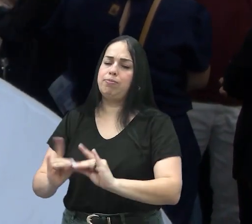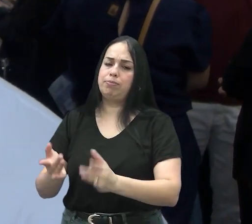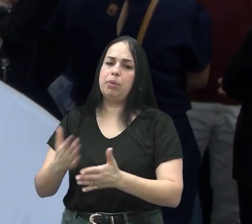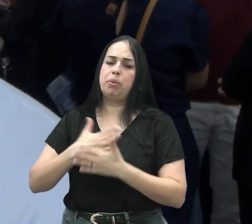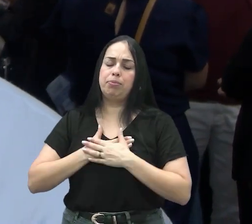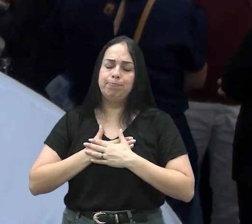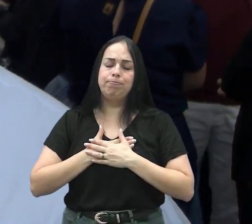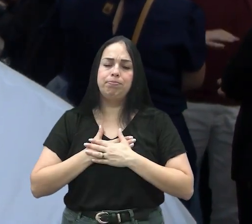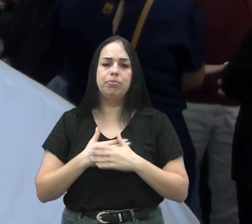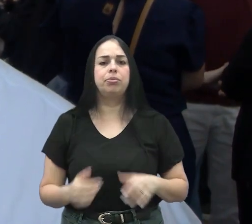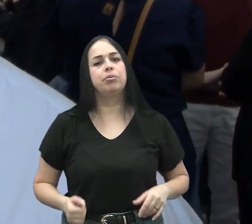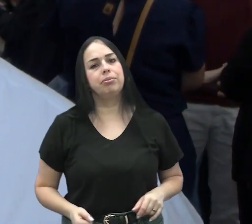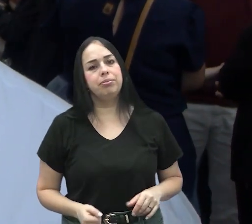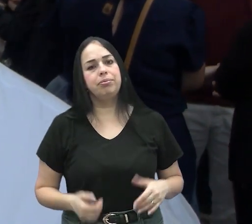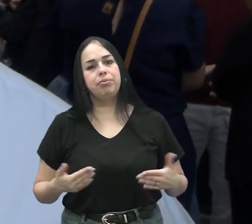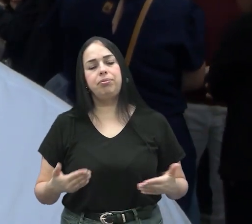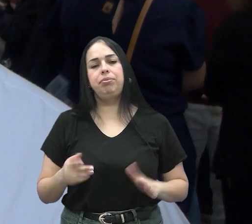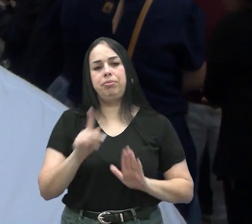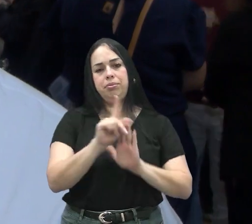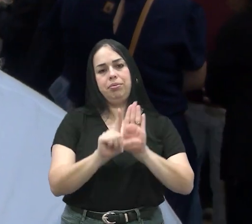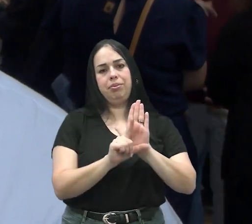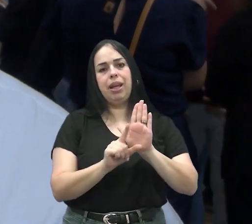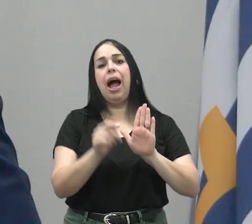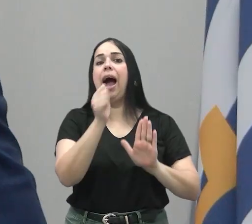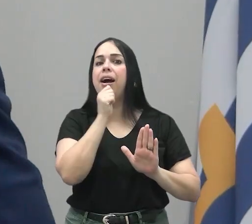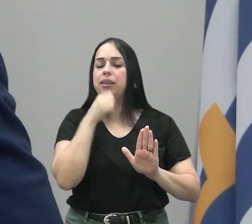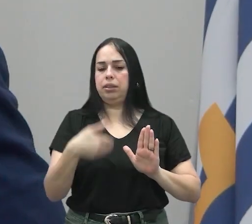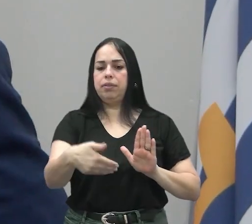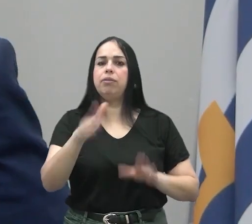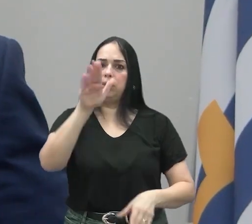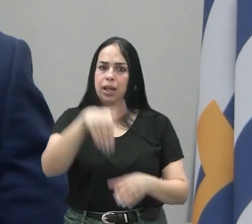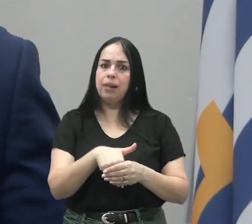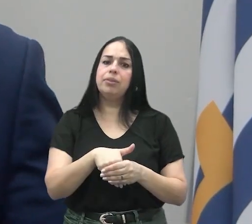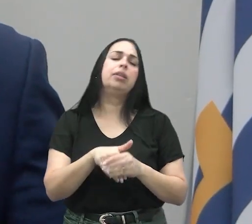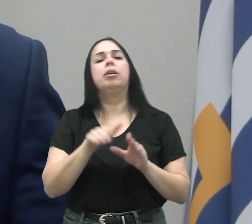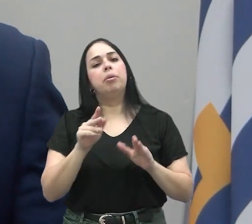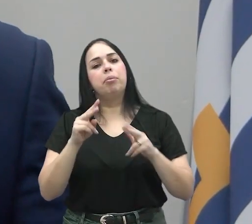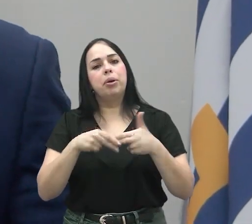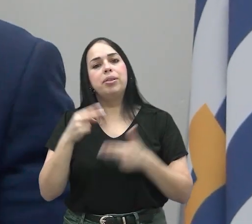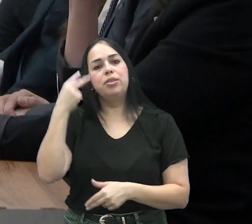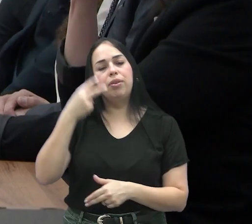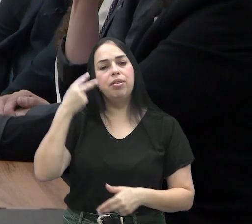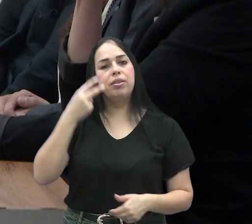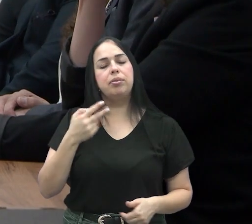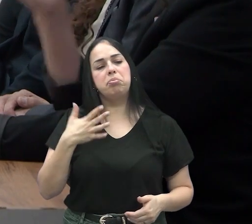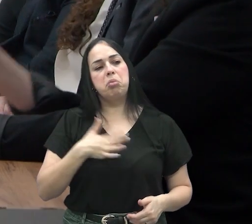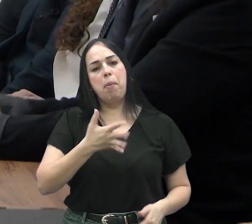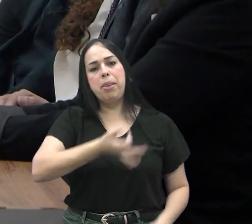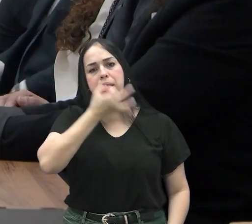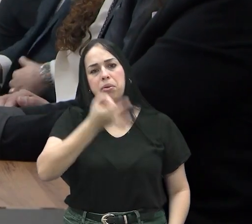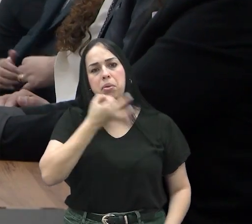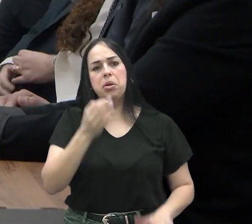oportunidade de sepultar e de viver o luto adequadamente. O projeto ainda vai à votação em plenário e os